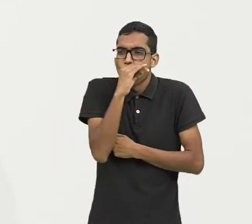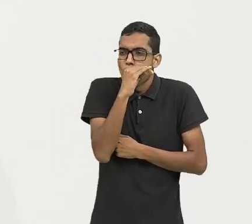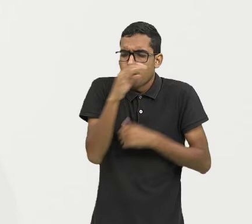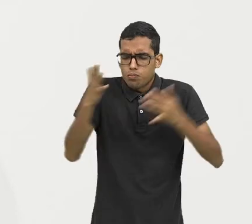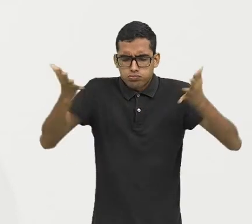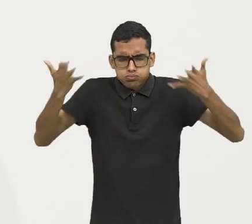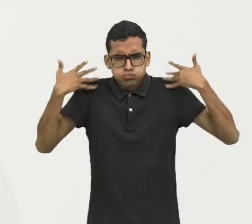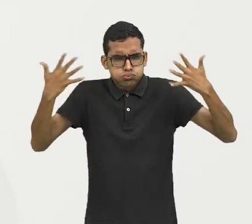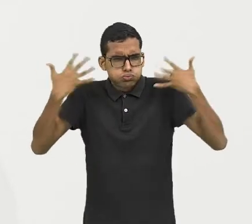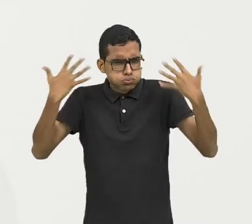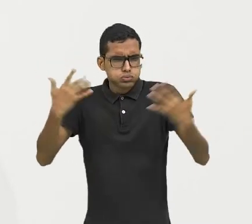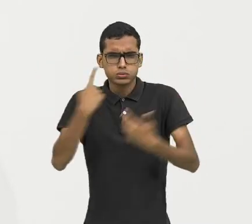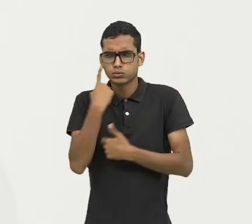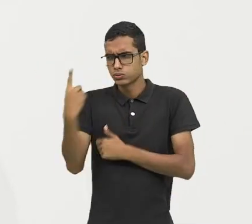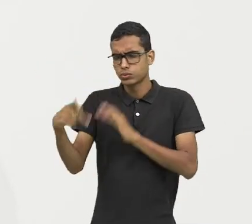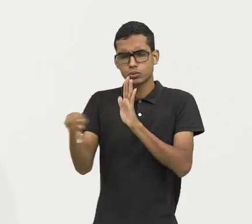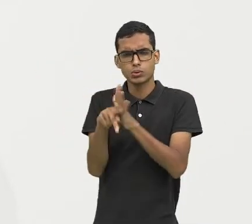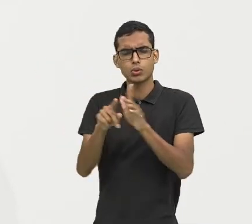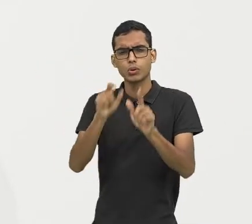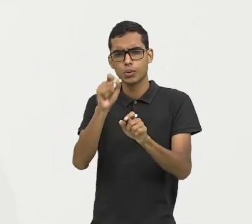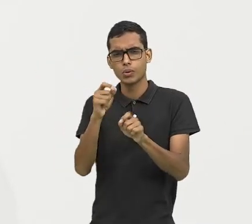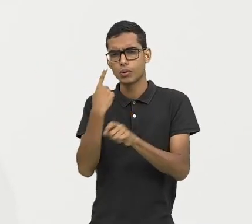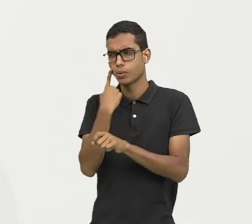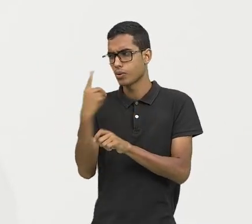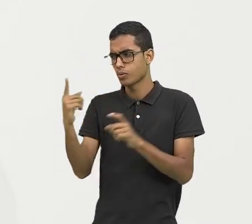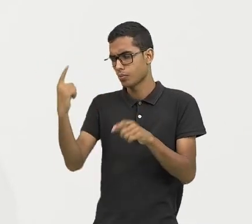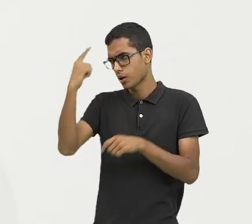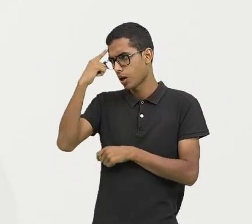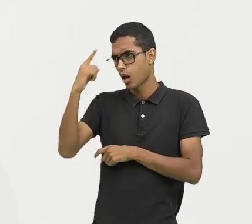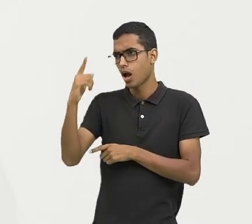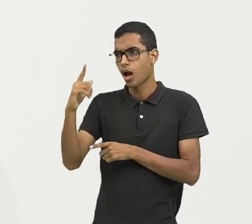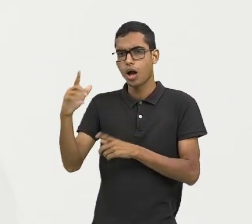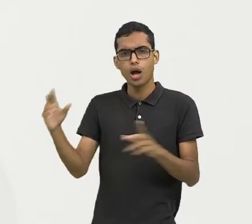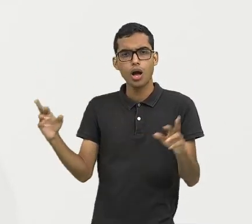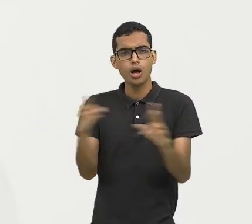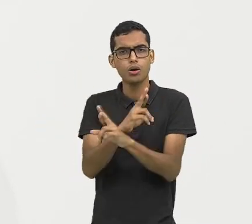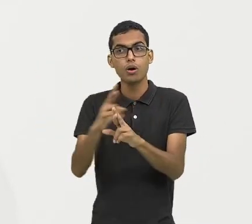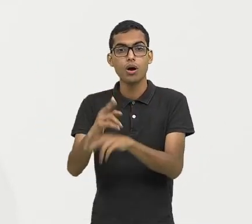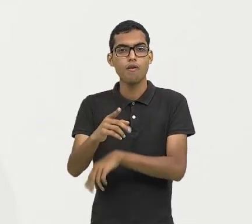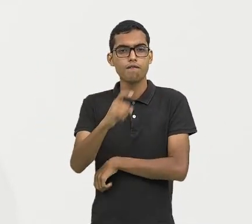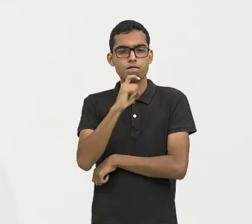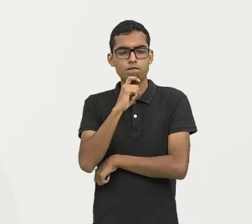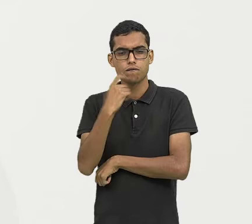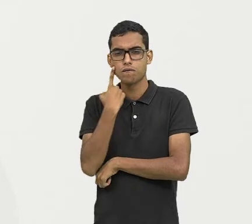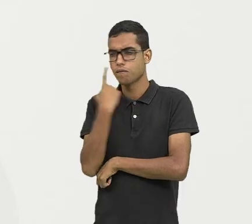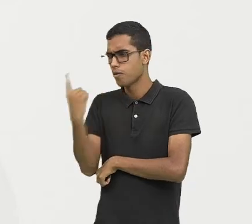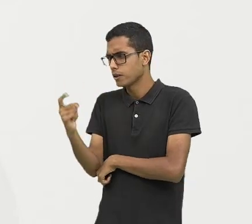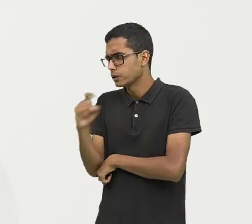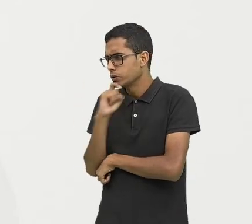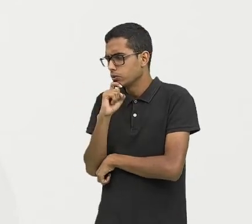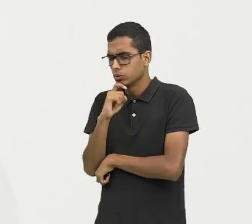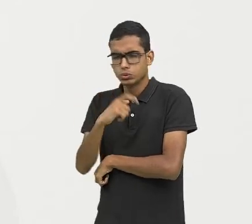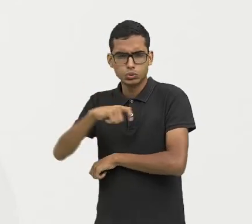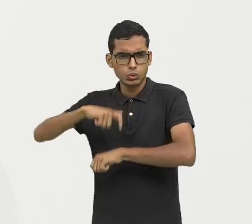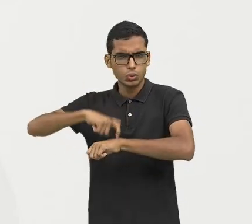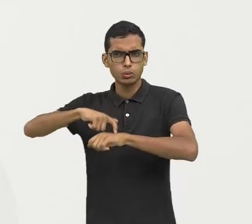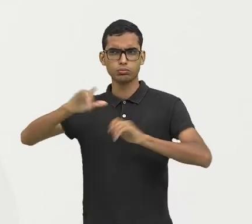o verbo fazer com a palavra frio. Então perceba que a gente tem a ideia de um verbo que expressa um tempo